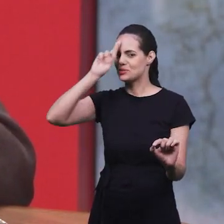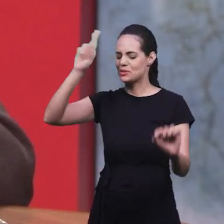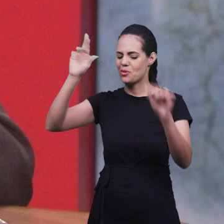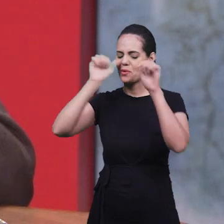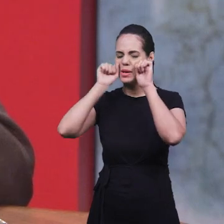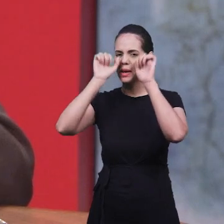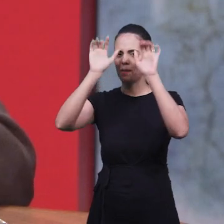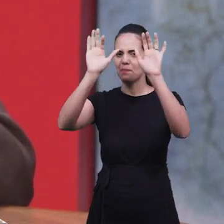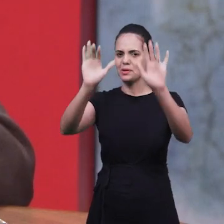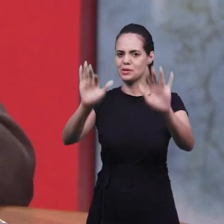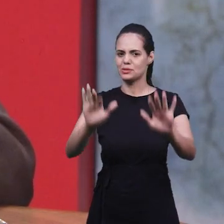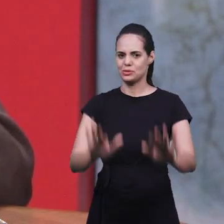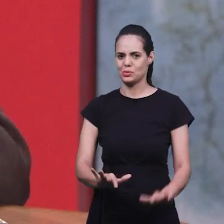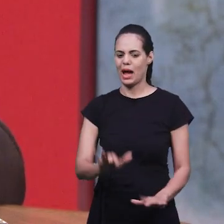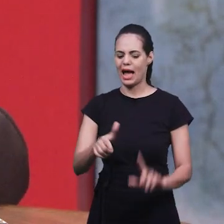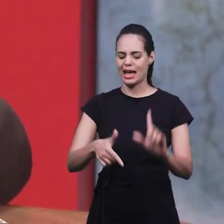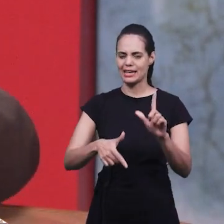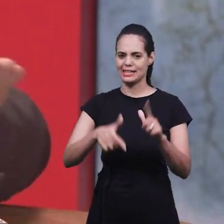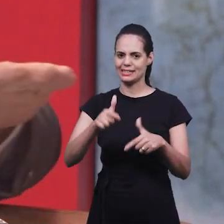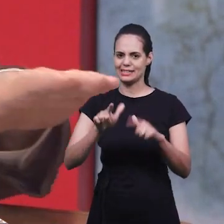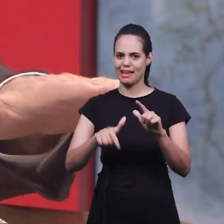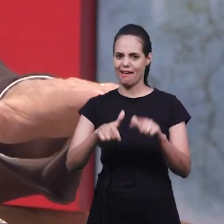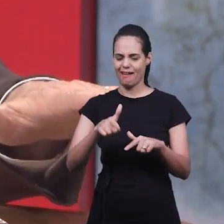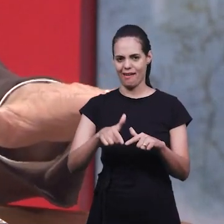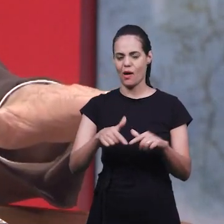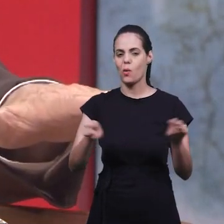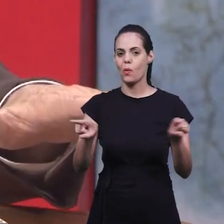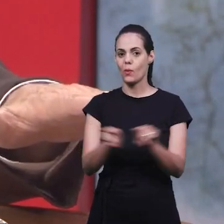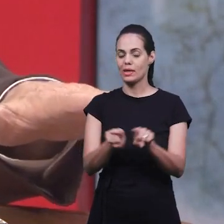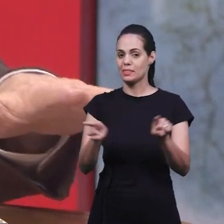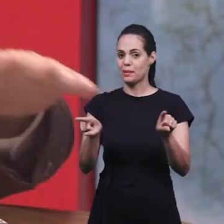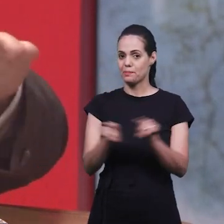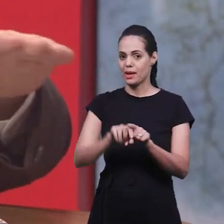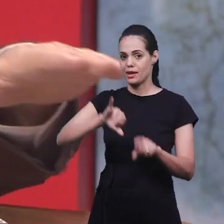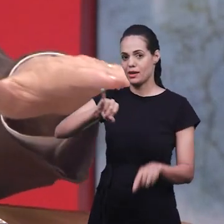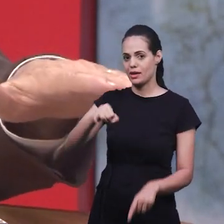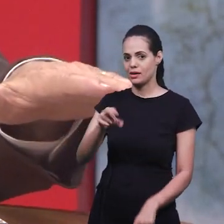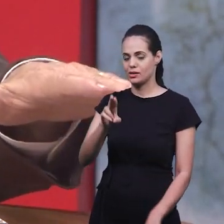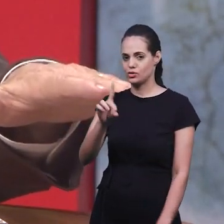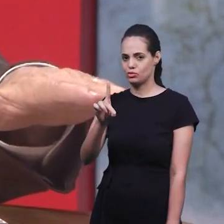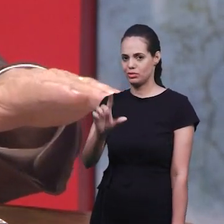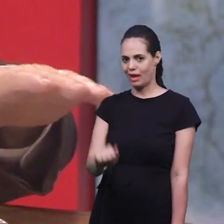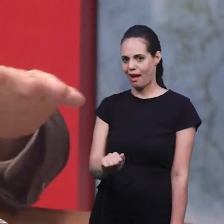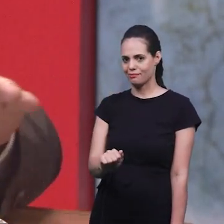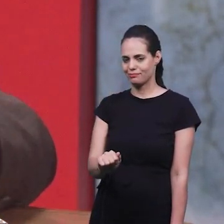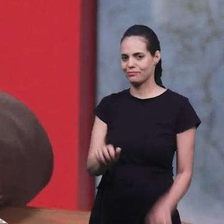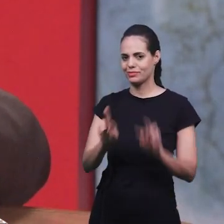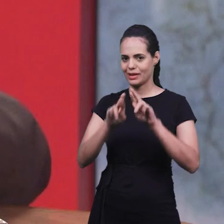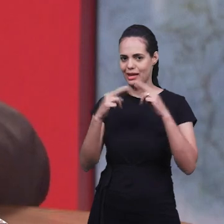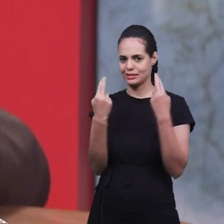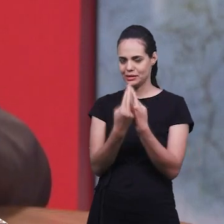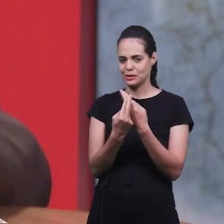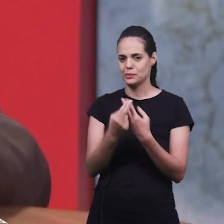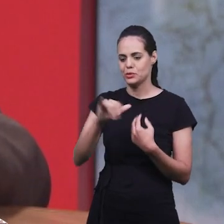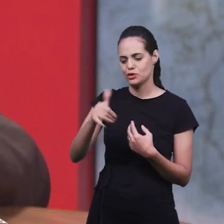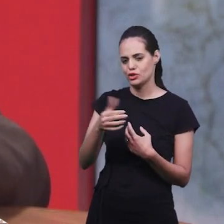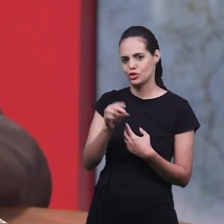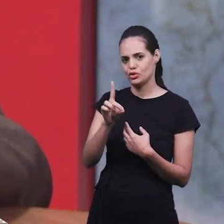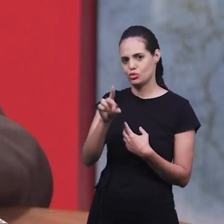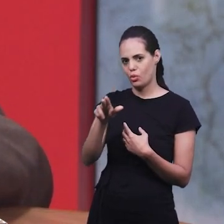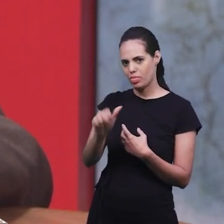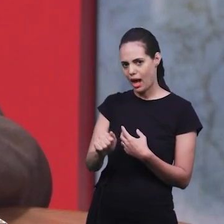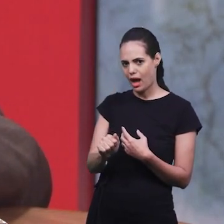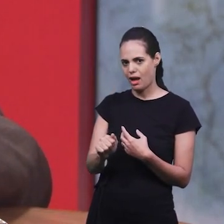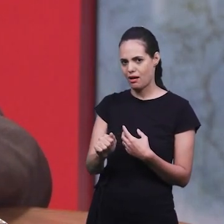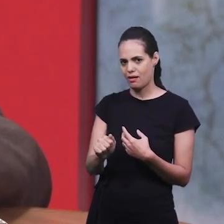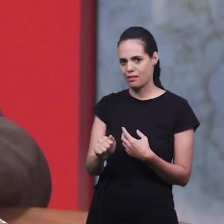casa de Judá e com a casa de Israel. Não conforme o concerto que foi feito lá no Monte Sinai, Mas esse novo concerto,